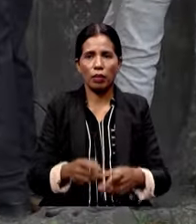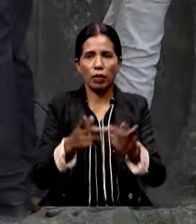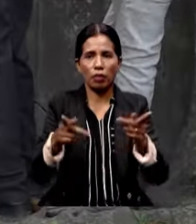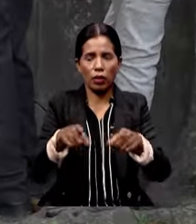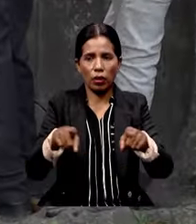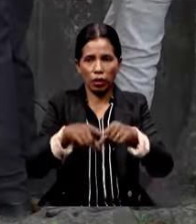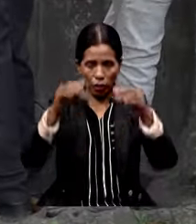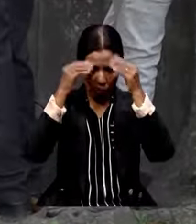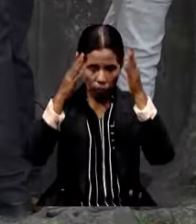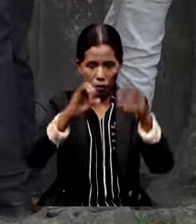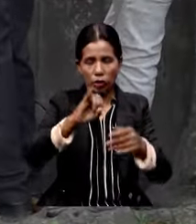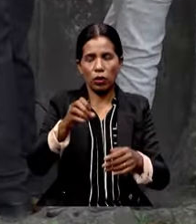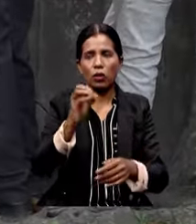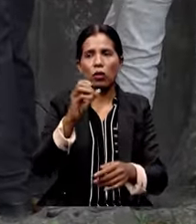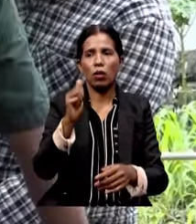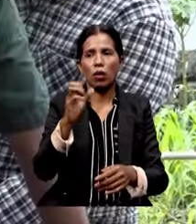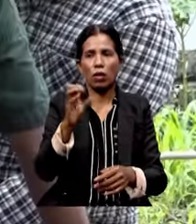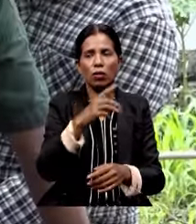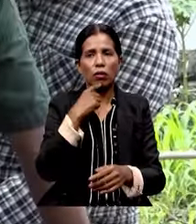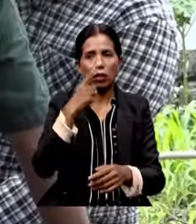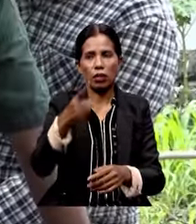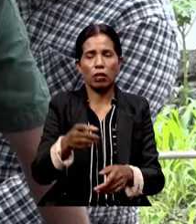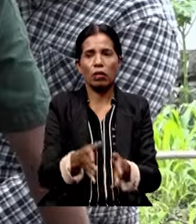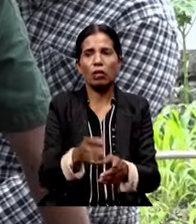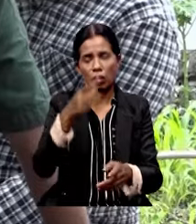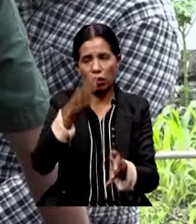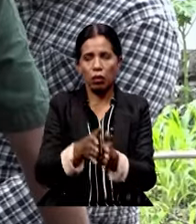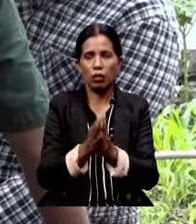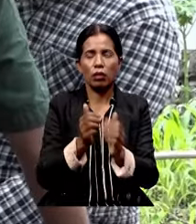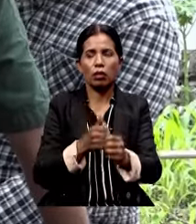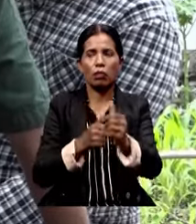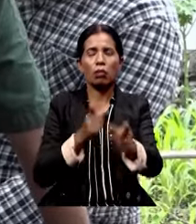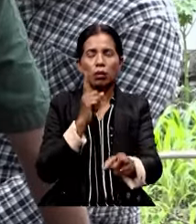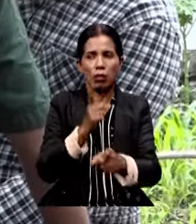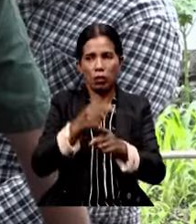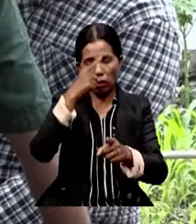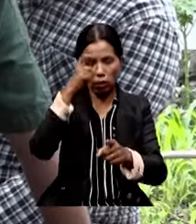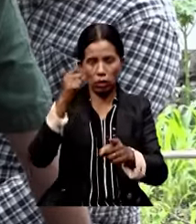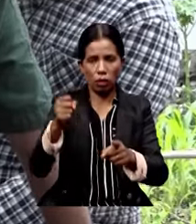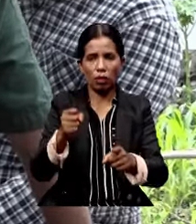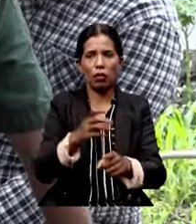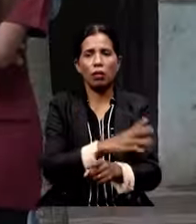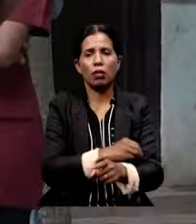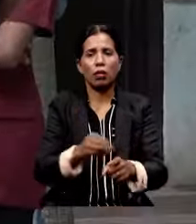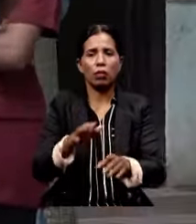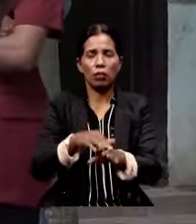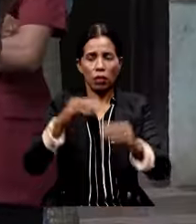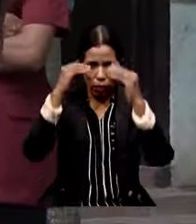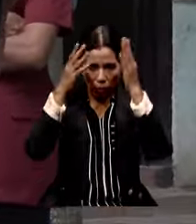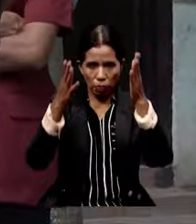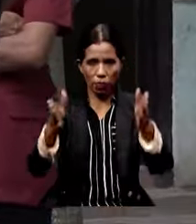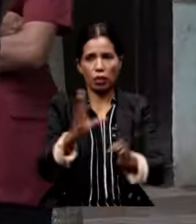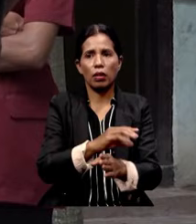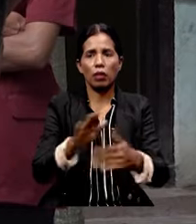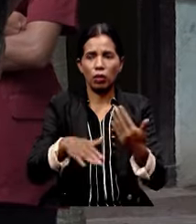professor contratado João Sores Ximenes mos preocupa, também exigência ne, baseia ba factos, tamba concurso público ba recrutamento professor voluntário no